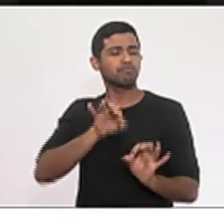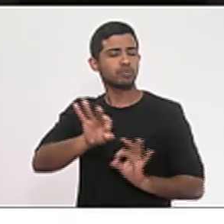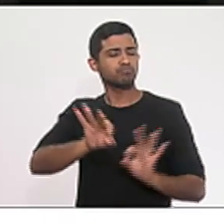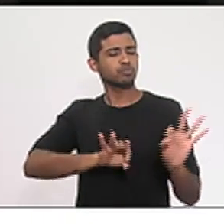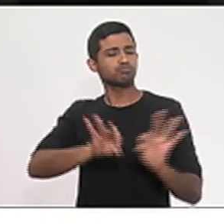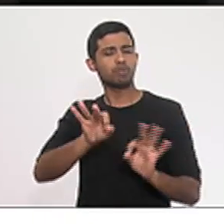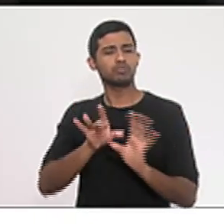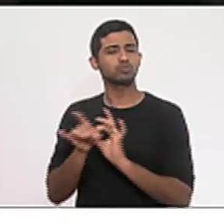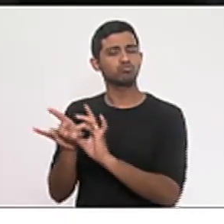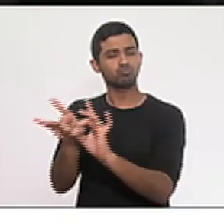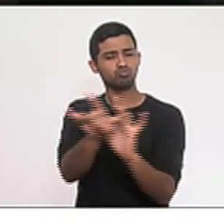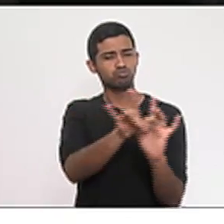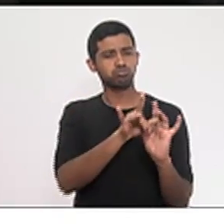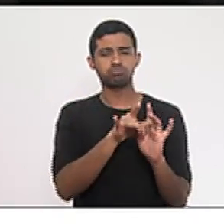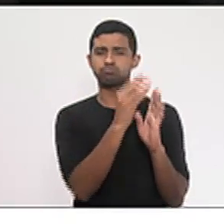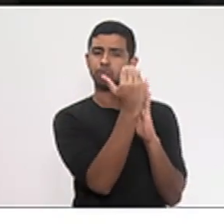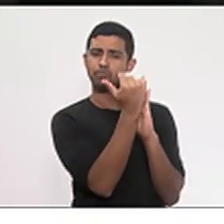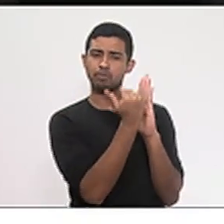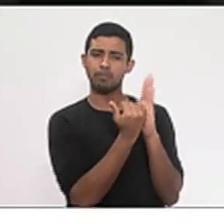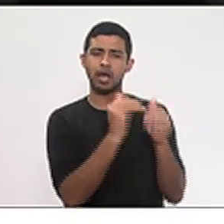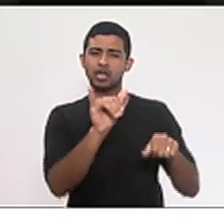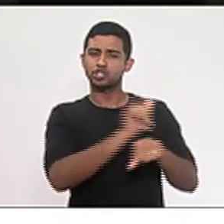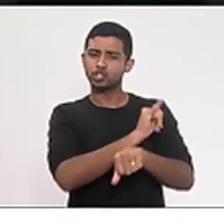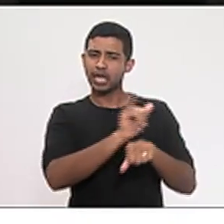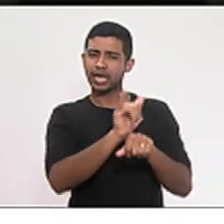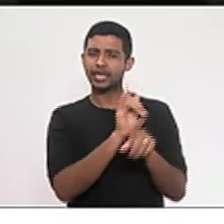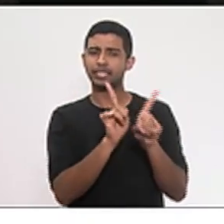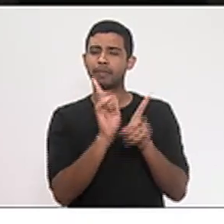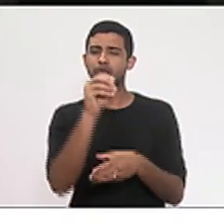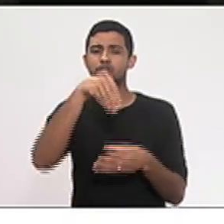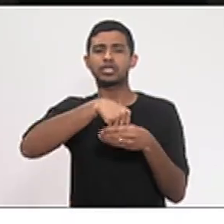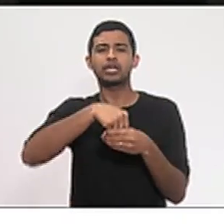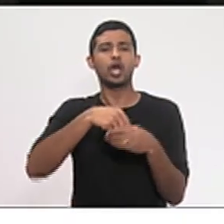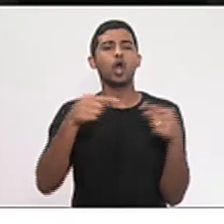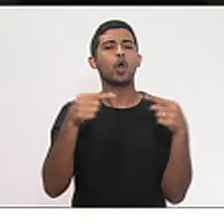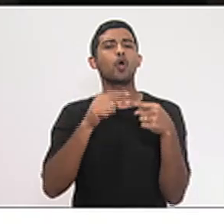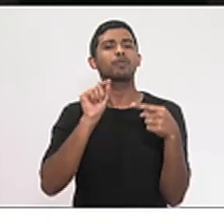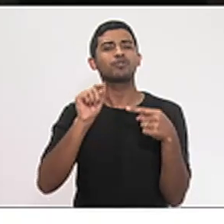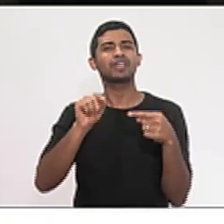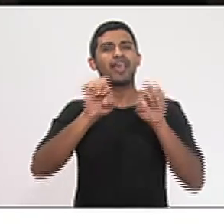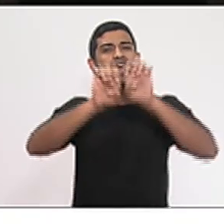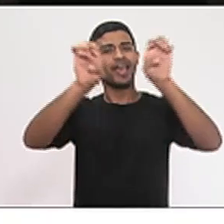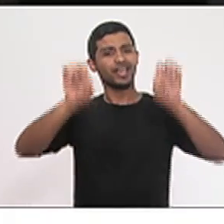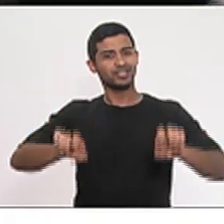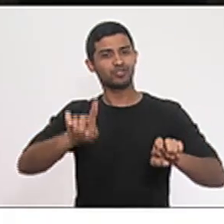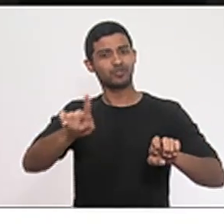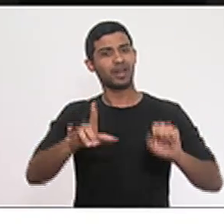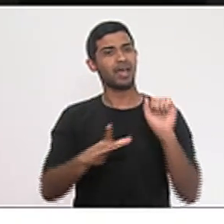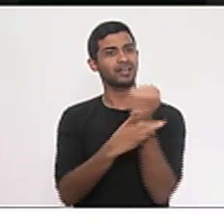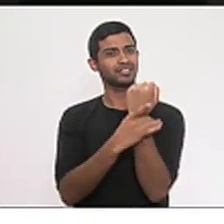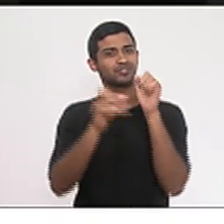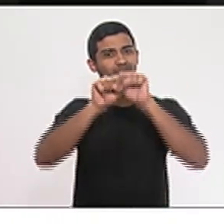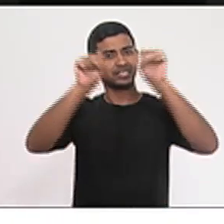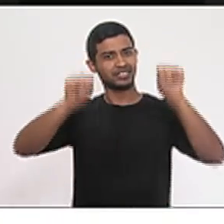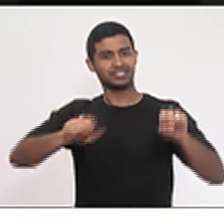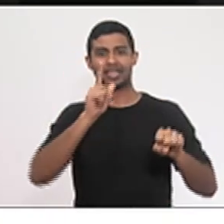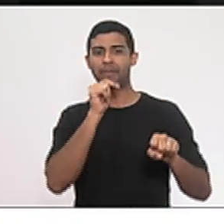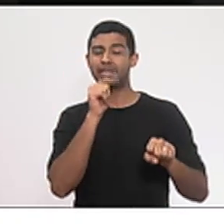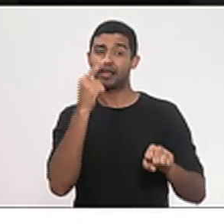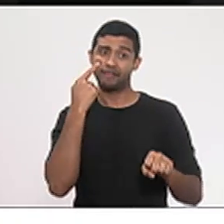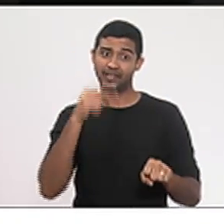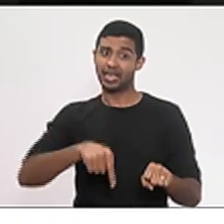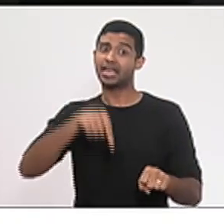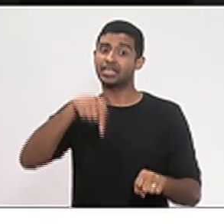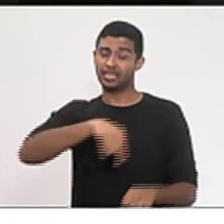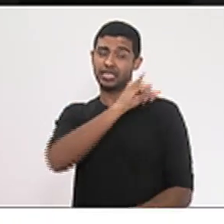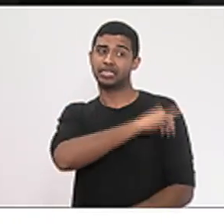coletivamente um planejamento estratégico e integrado para a questão da infraestrutura de segurança hídrica no Estado, que é algo que